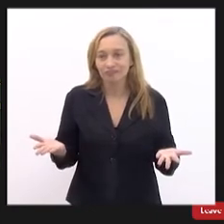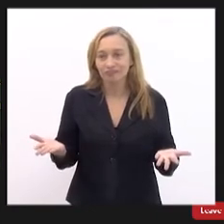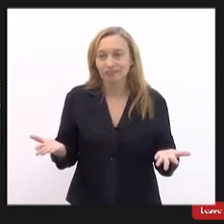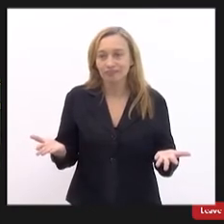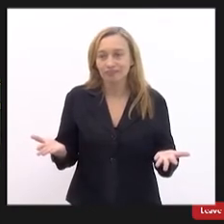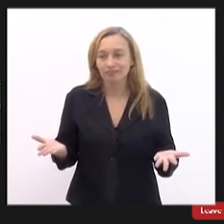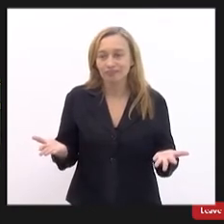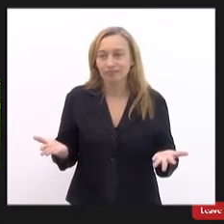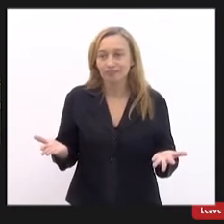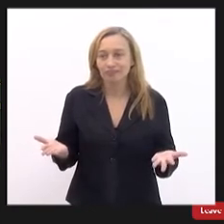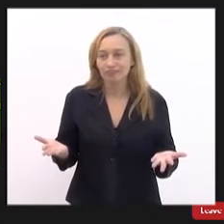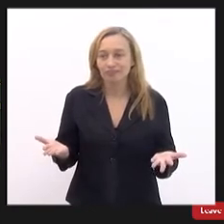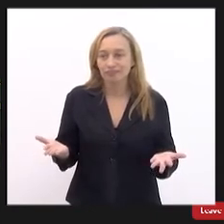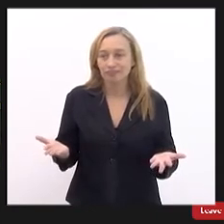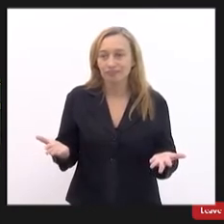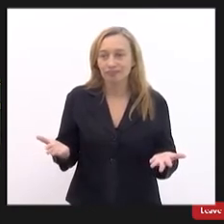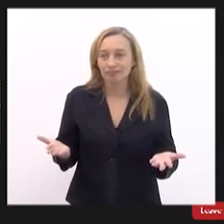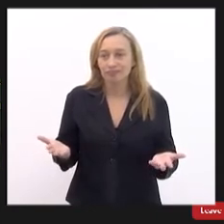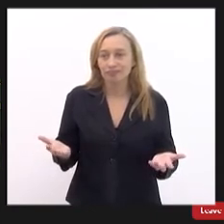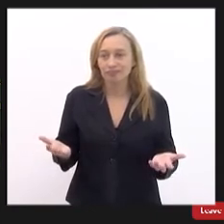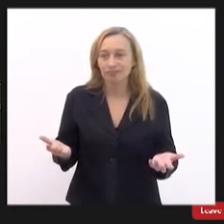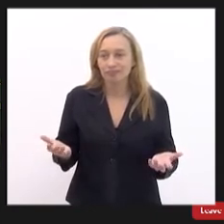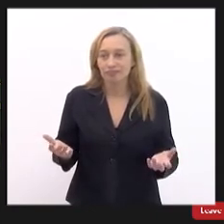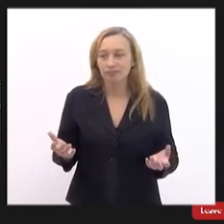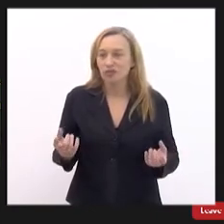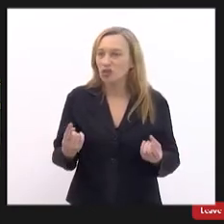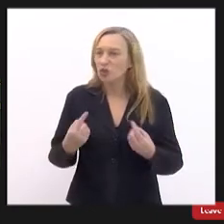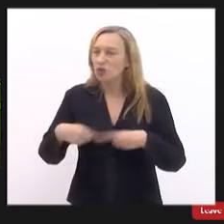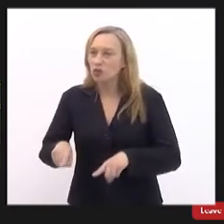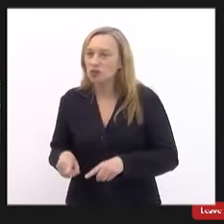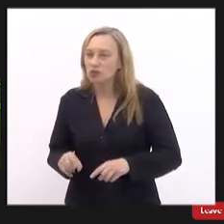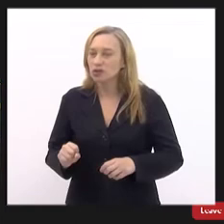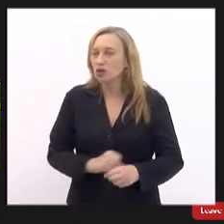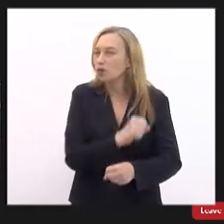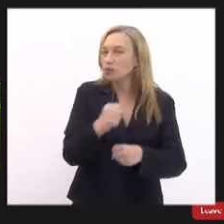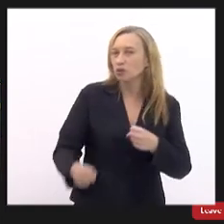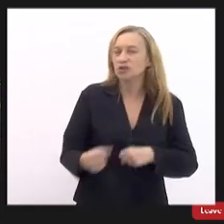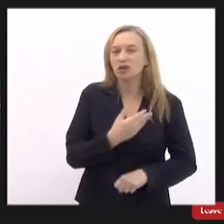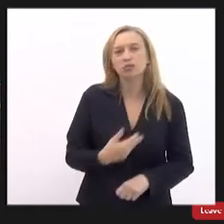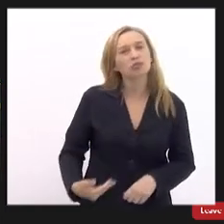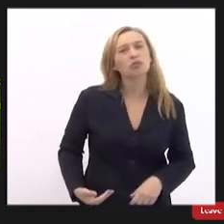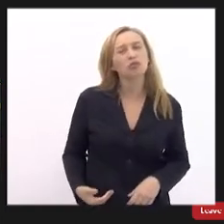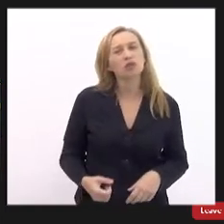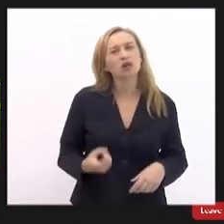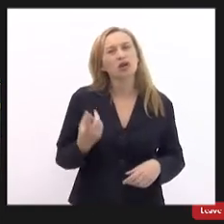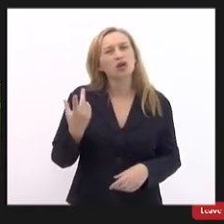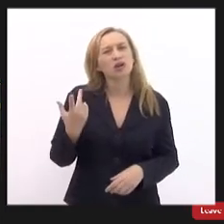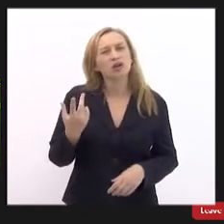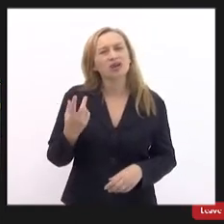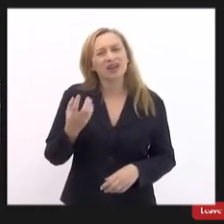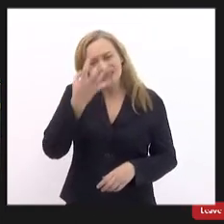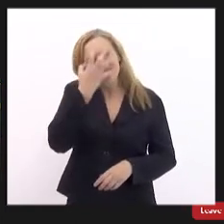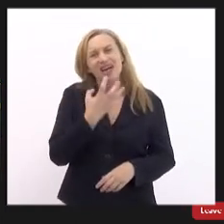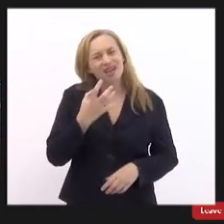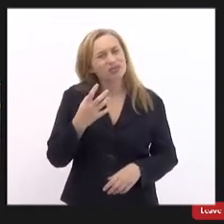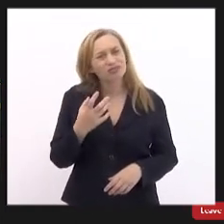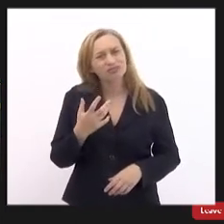medindo forças com o poder público. Isso é uma questão muito, muito séria.